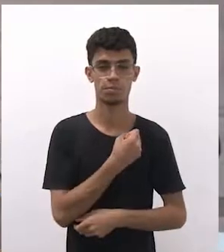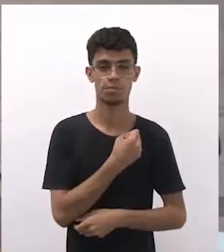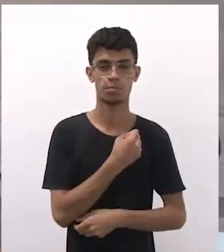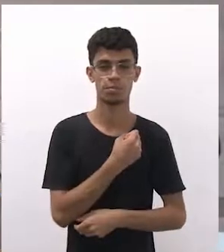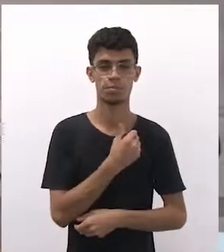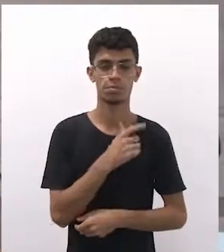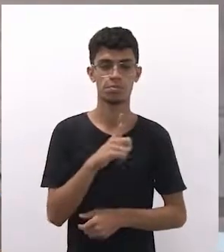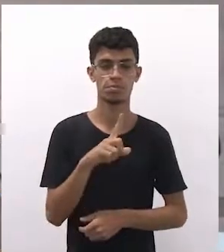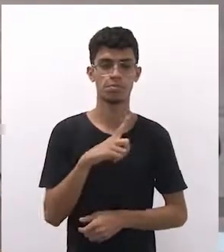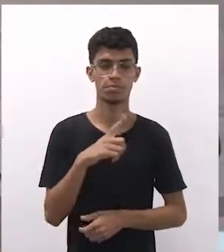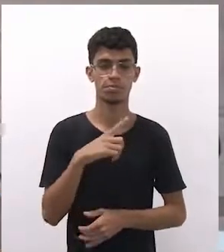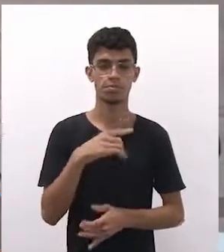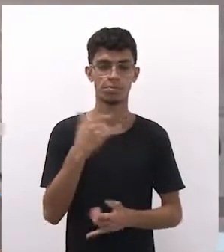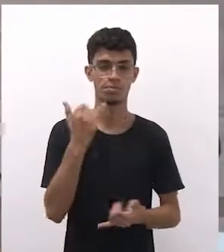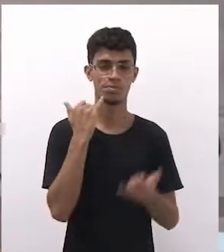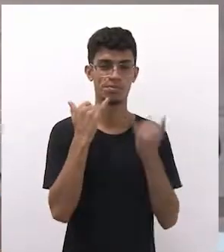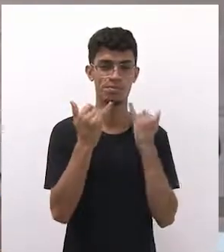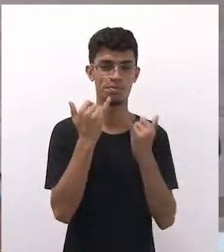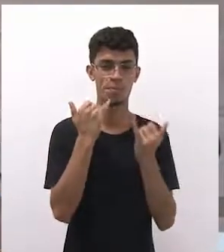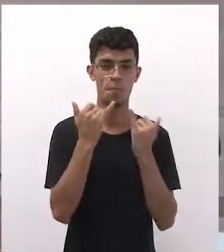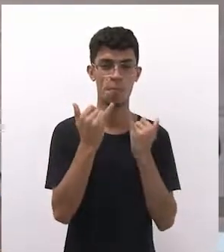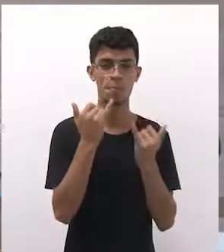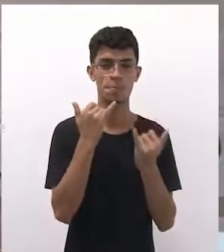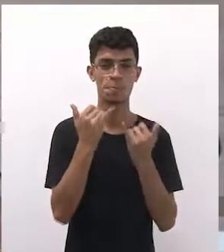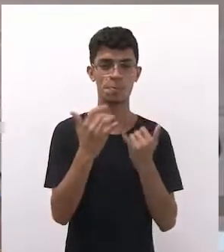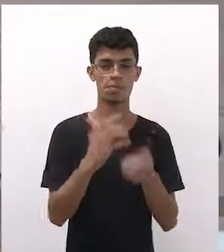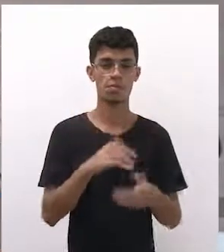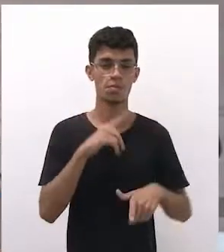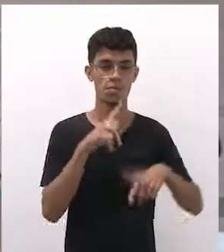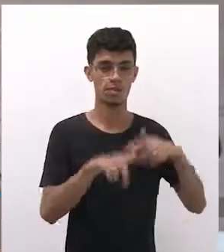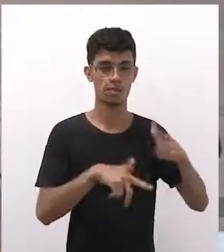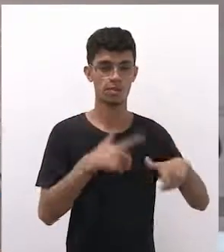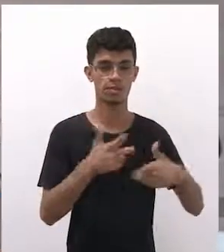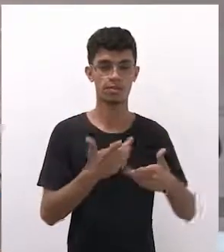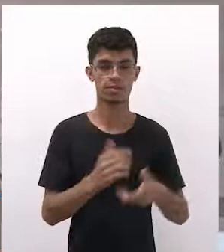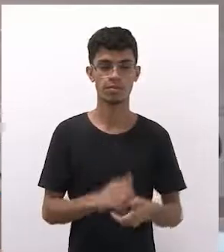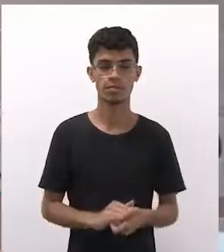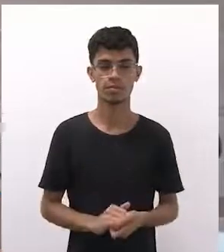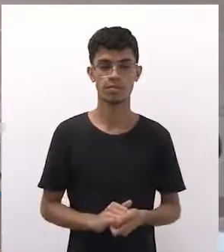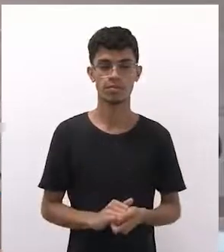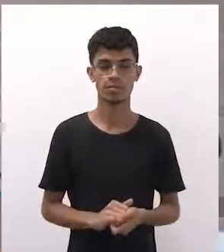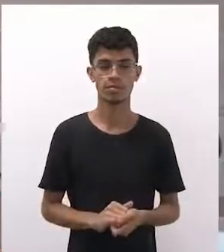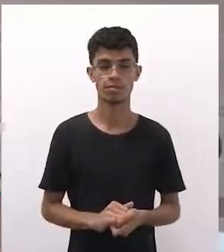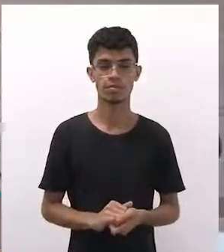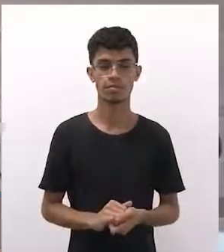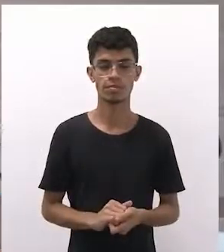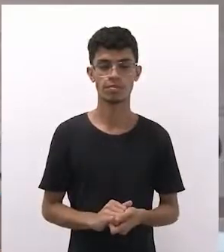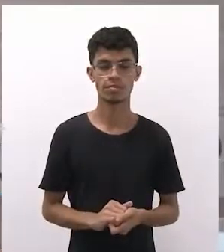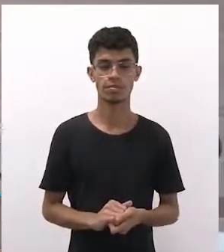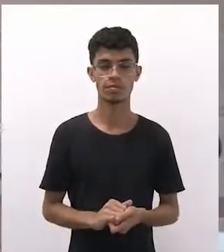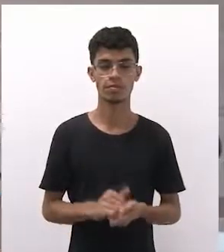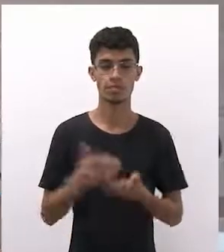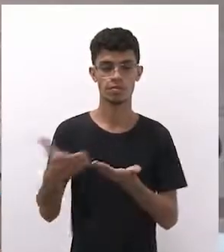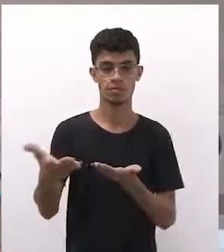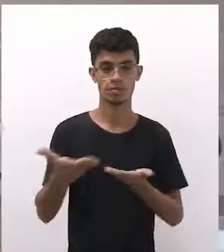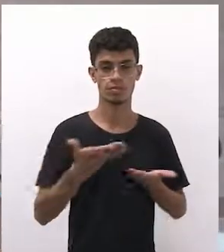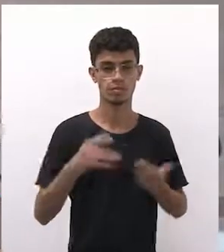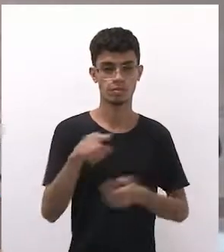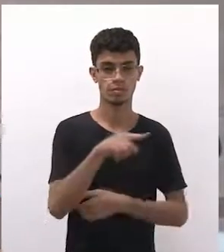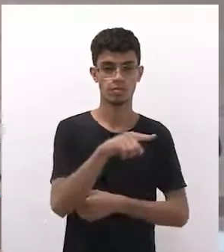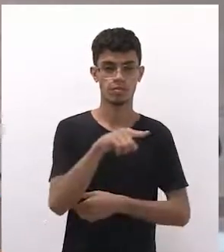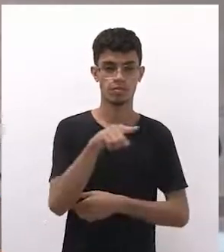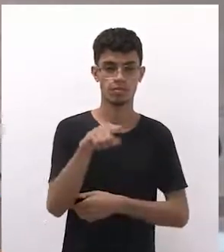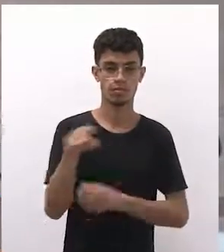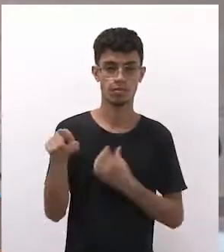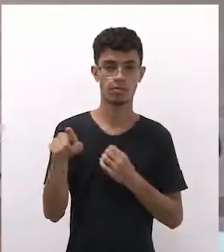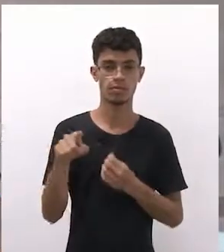hoje nos dados oficiais que a gente trabalha. E aí, eu queria convidar vocês para a gente